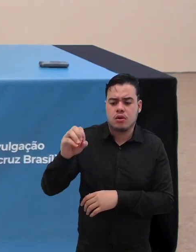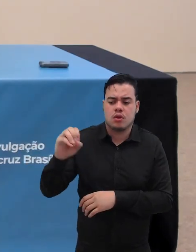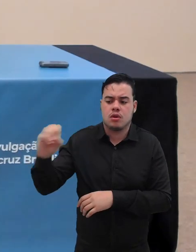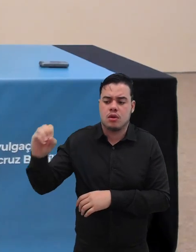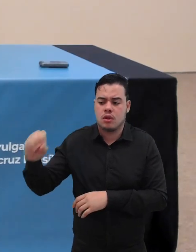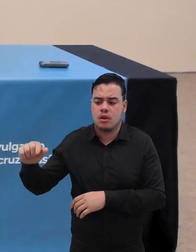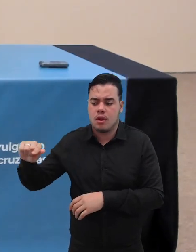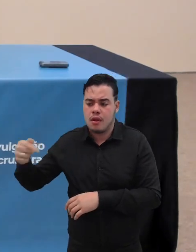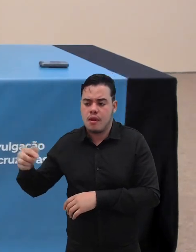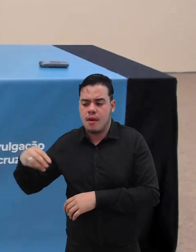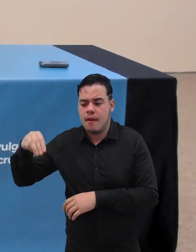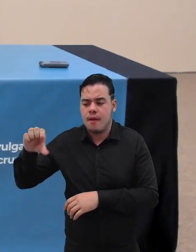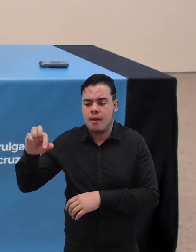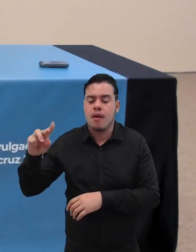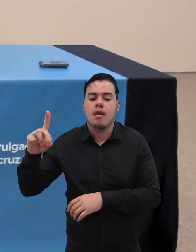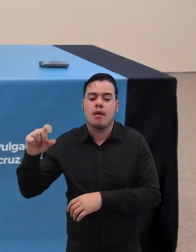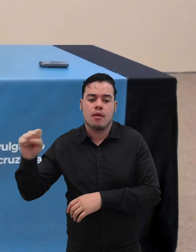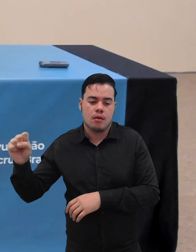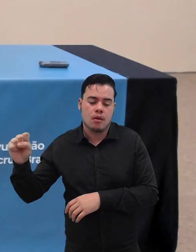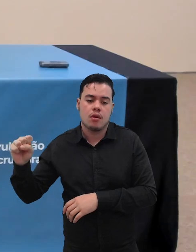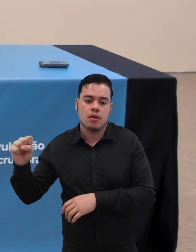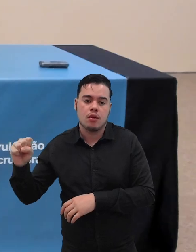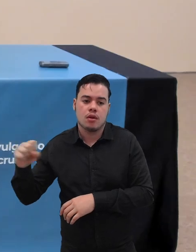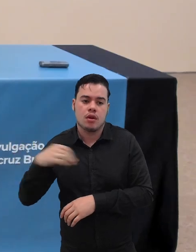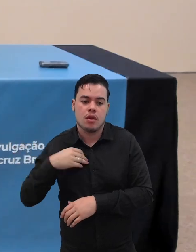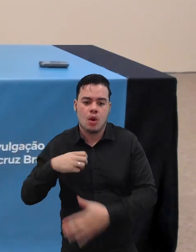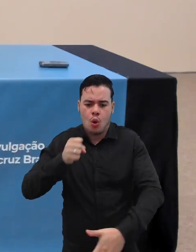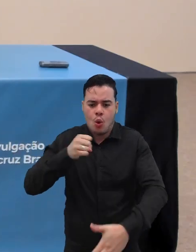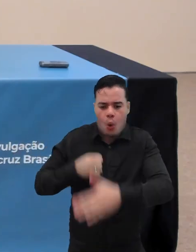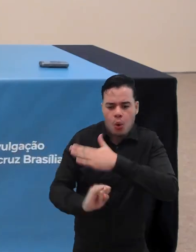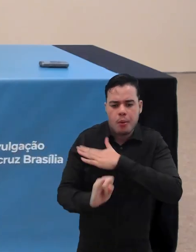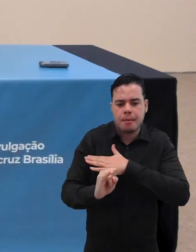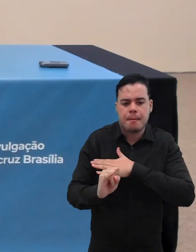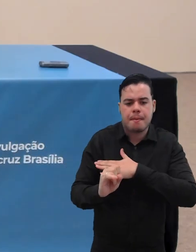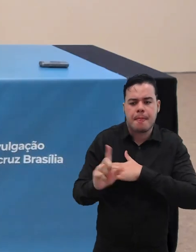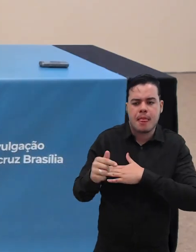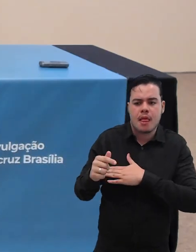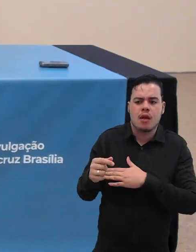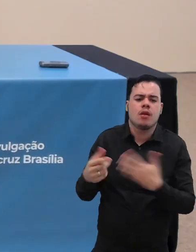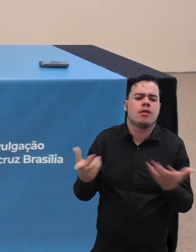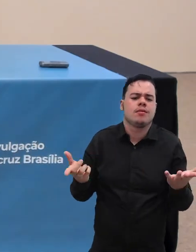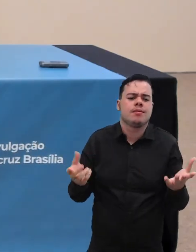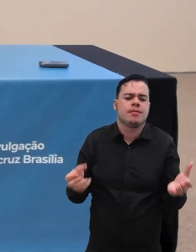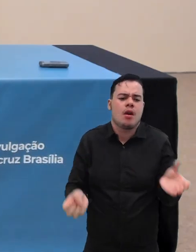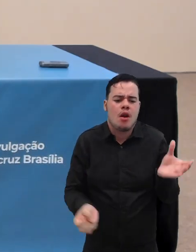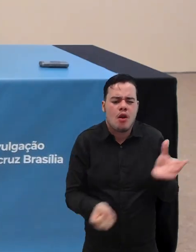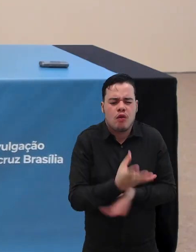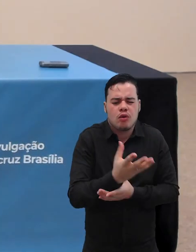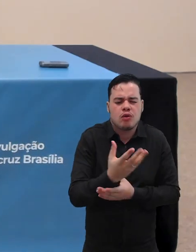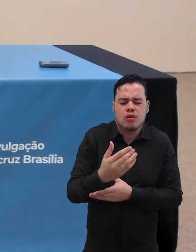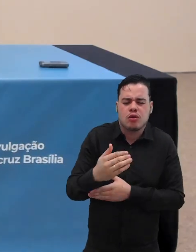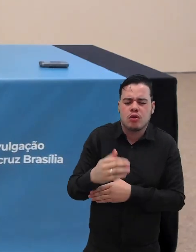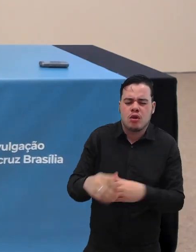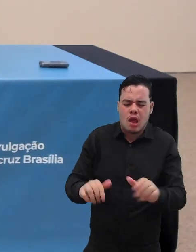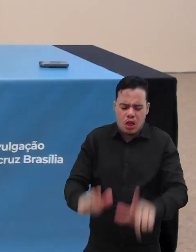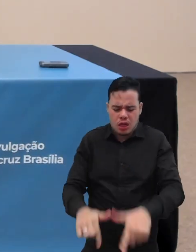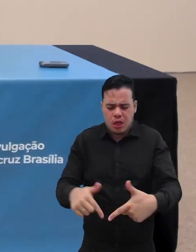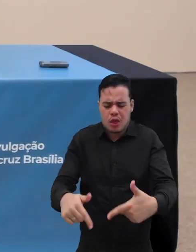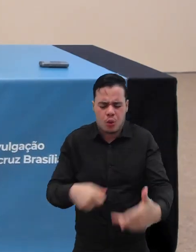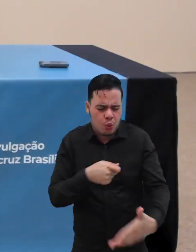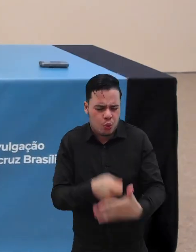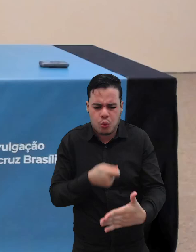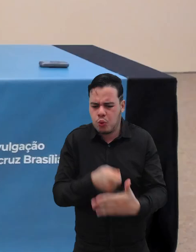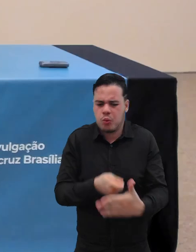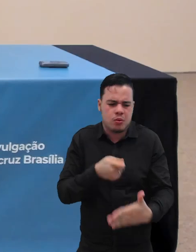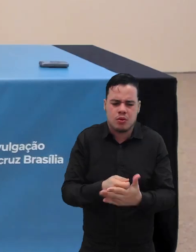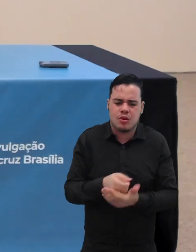dizer que esse investimento recorde em 2023, ele é fruto da luta de cada um de vocês que está aqui, de todos